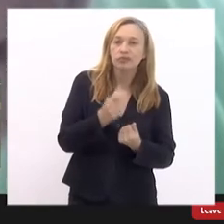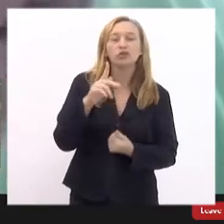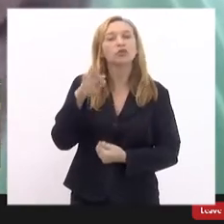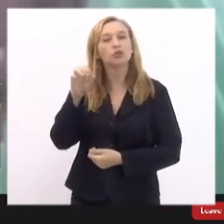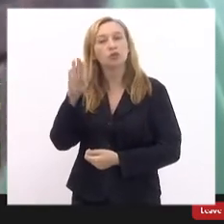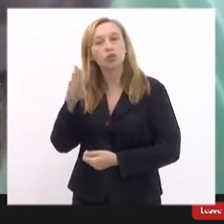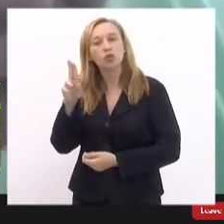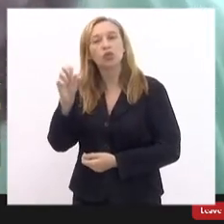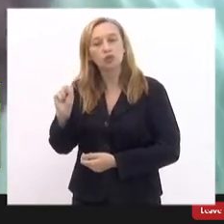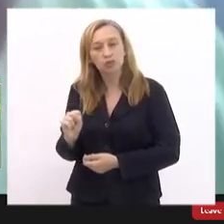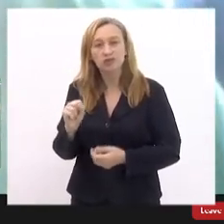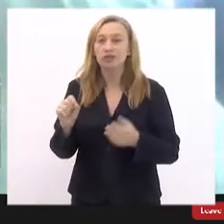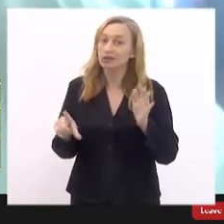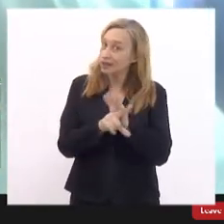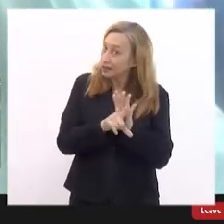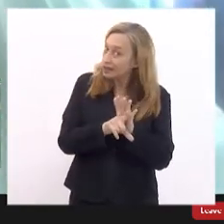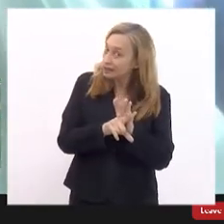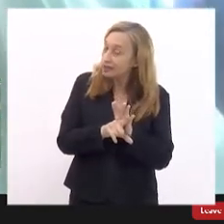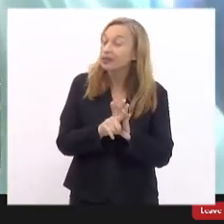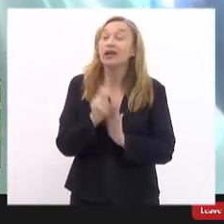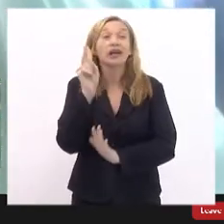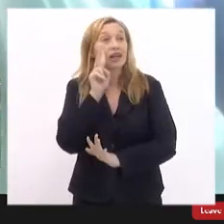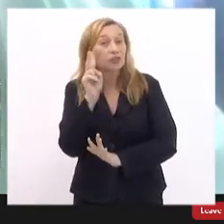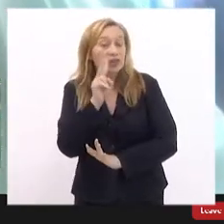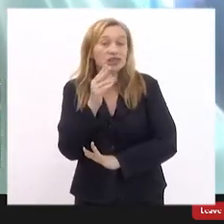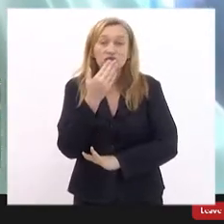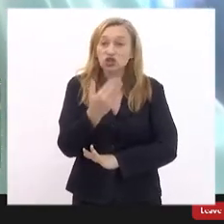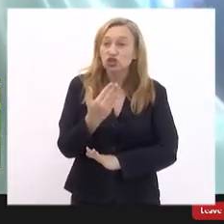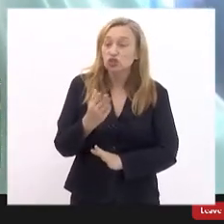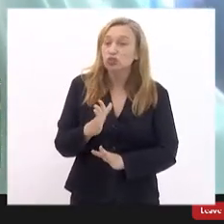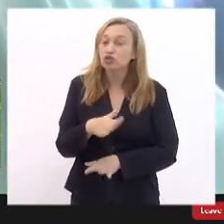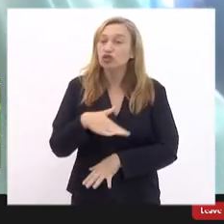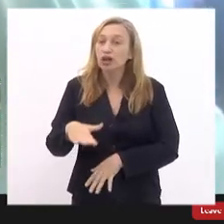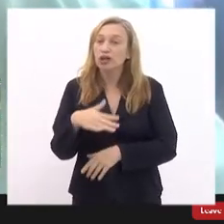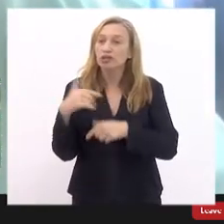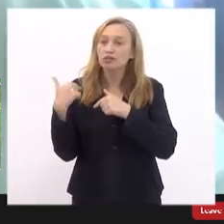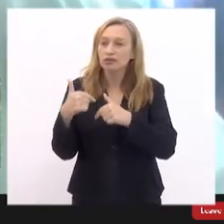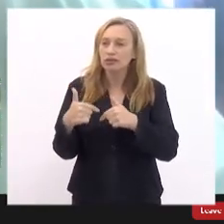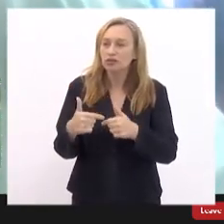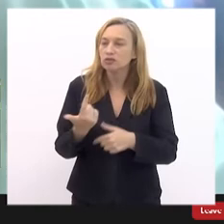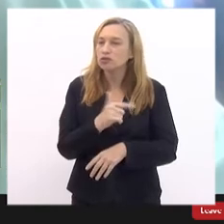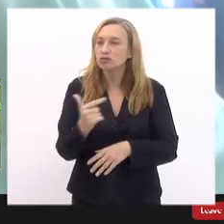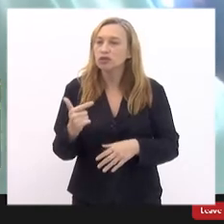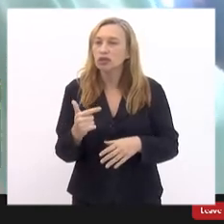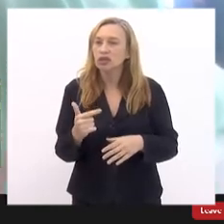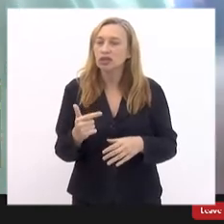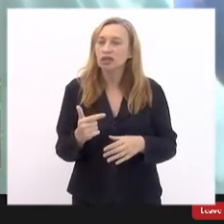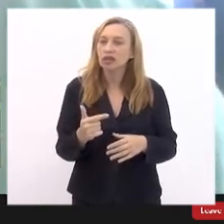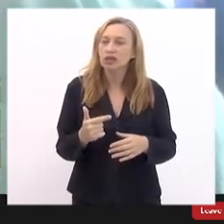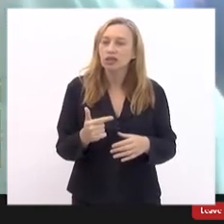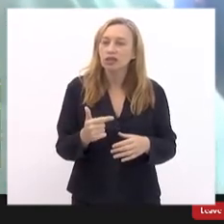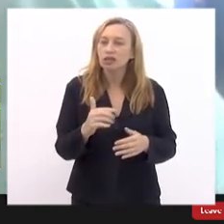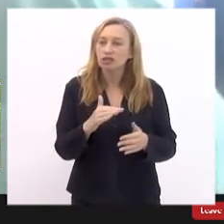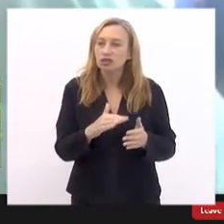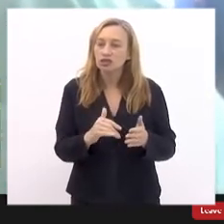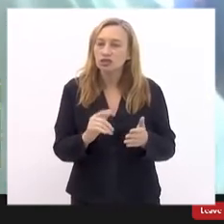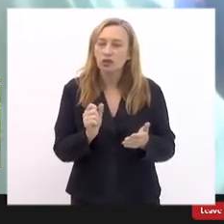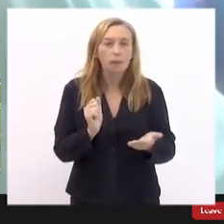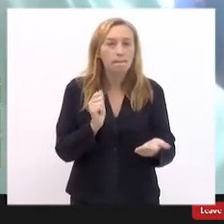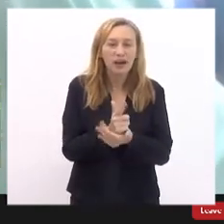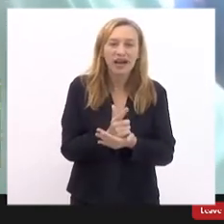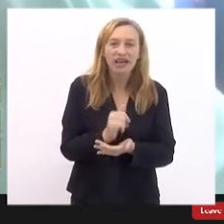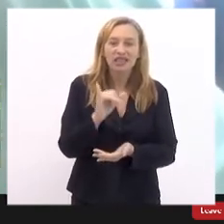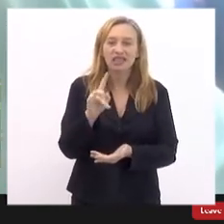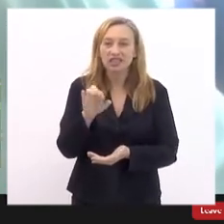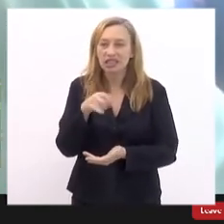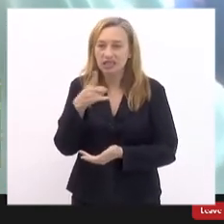Albuquerque para a sanção dessa lei. Lembrando que esse tipo de unidade de conservação não tem desapropriação e não se paga indenizações,